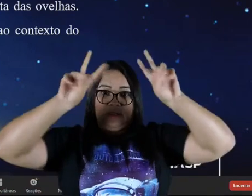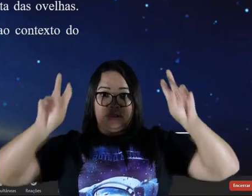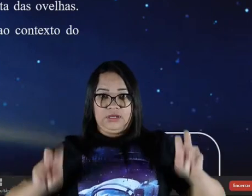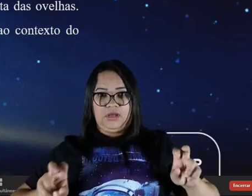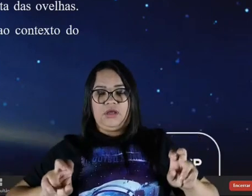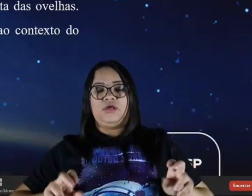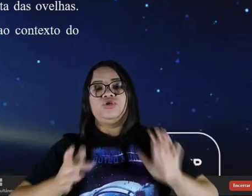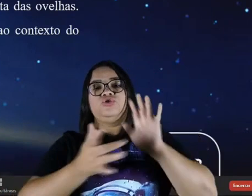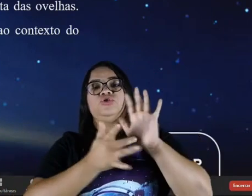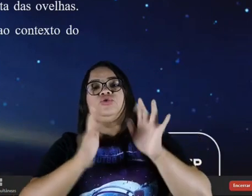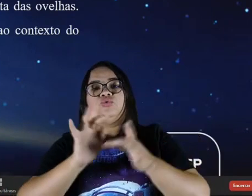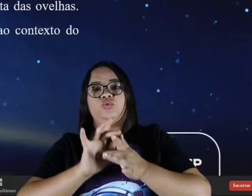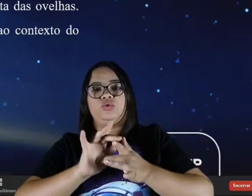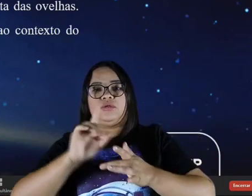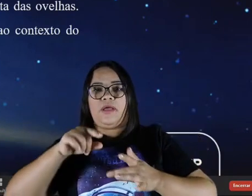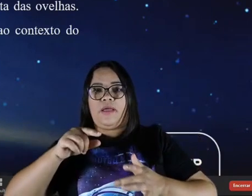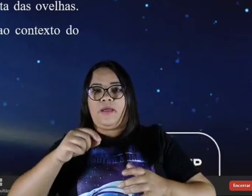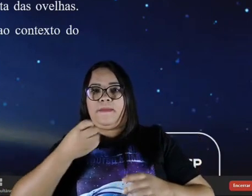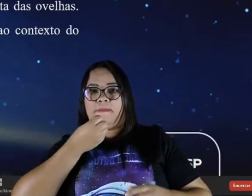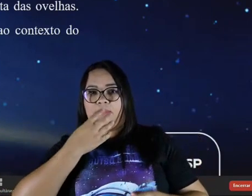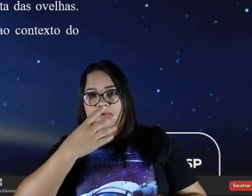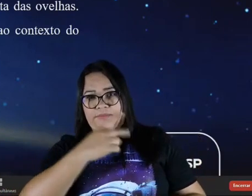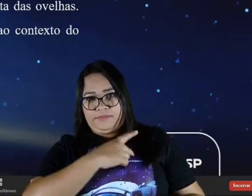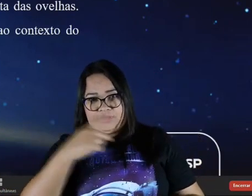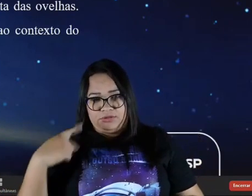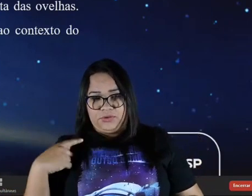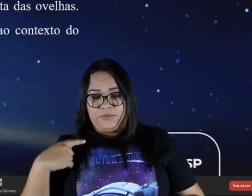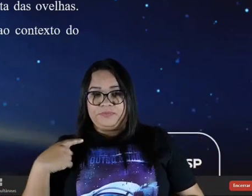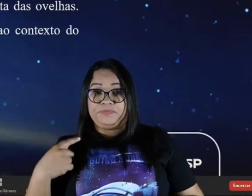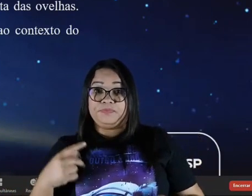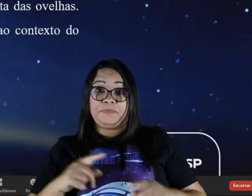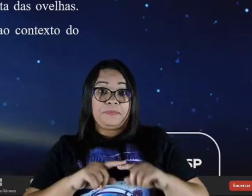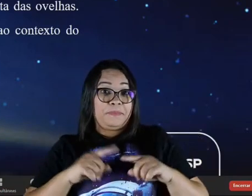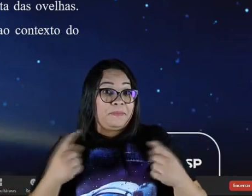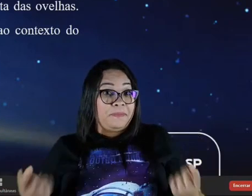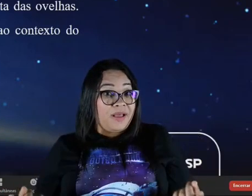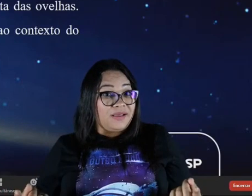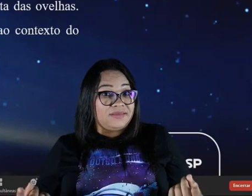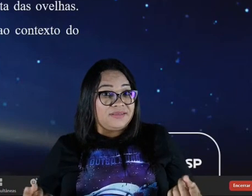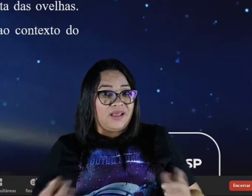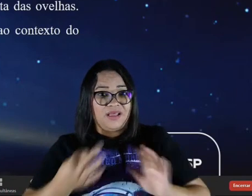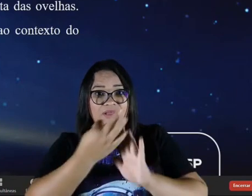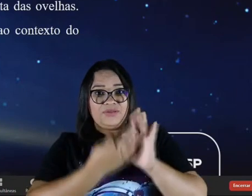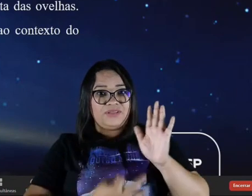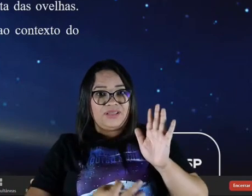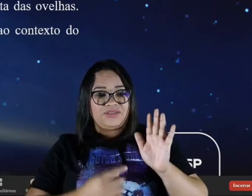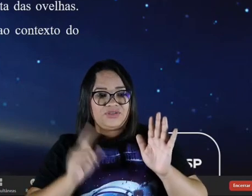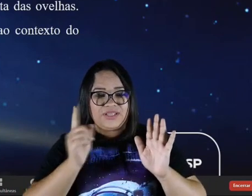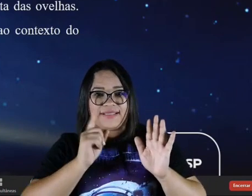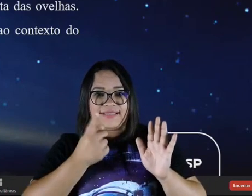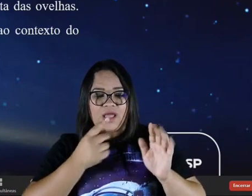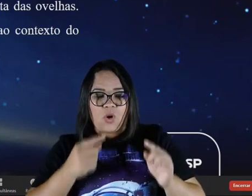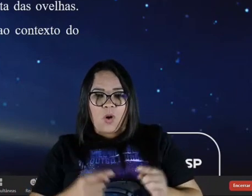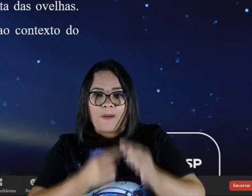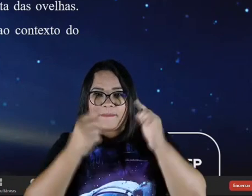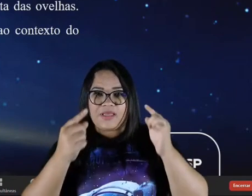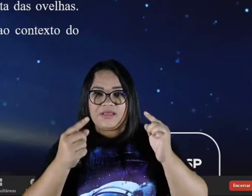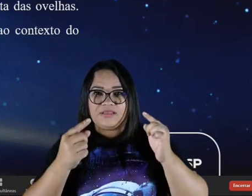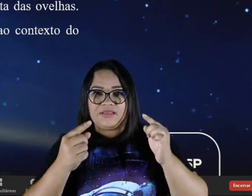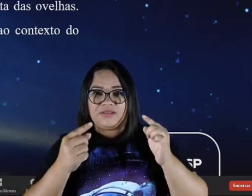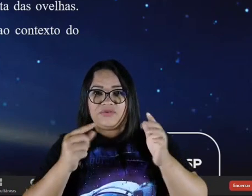o bom pastor. Só que esse título, Jesus, o bom pastor, ignora o verso 7, onde Jesus fala que ele é a